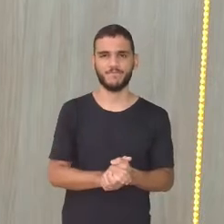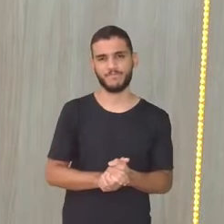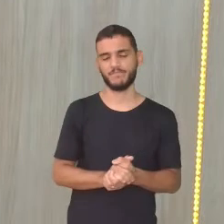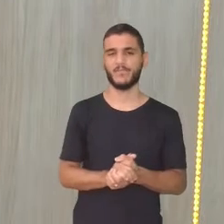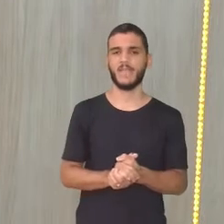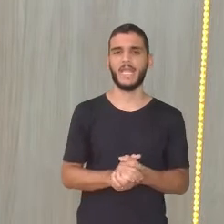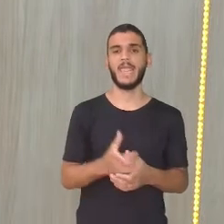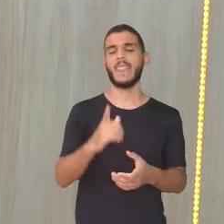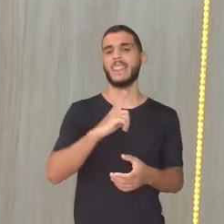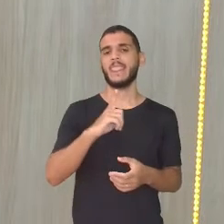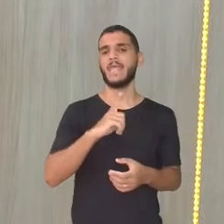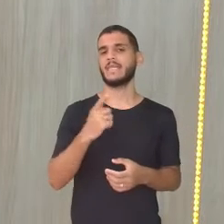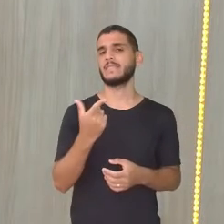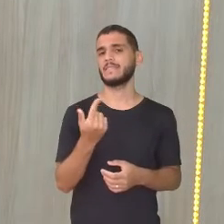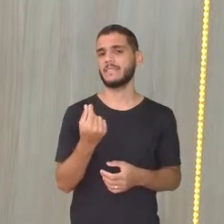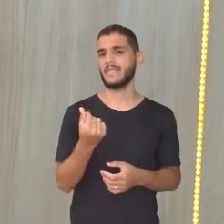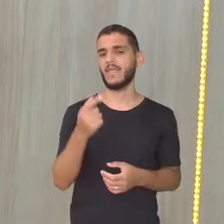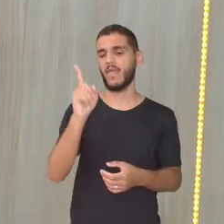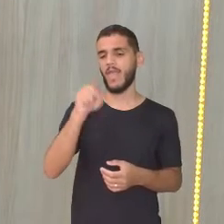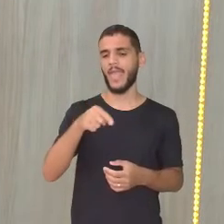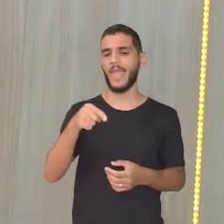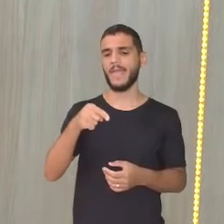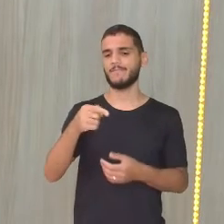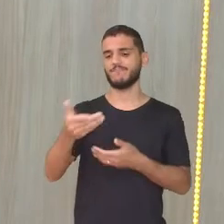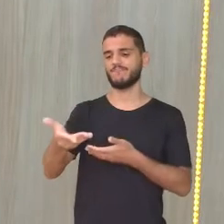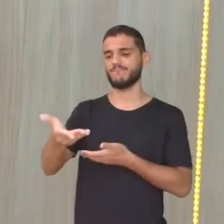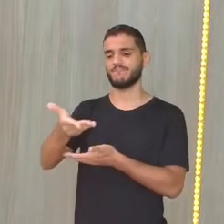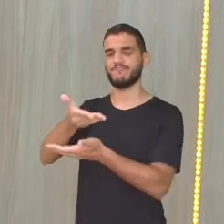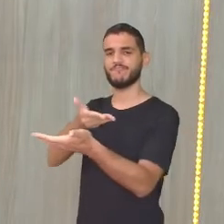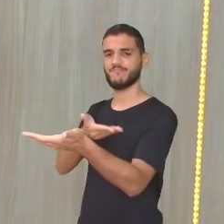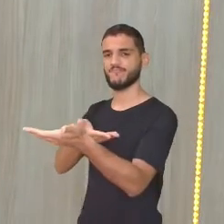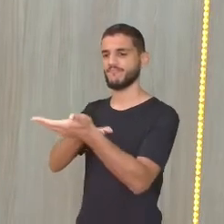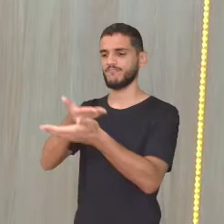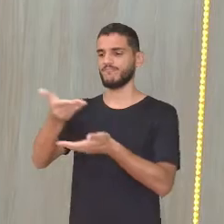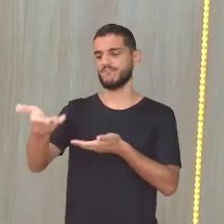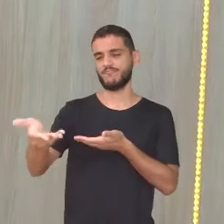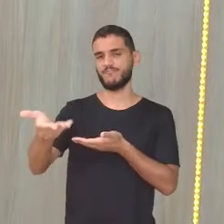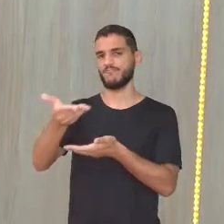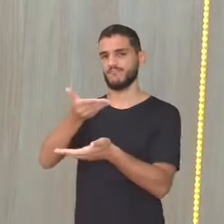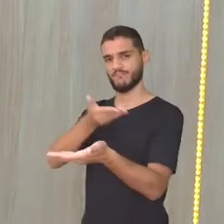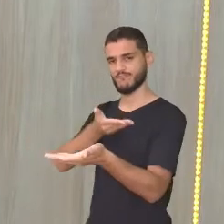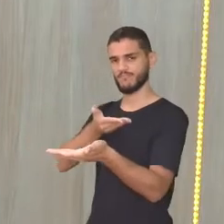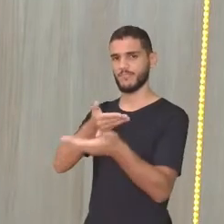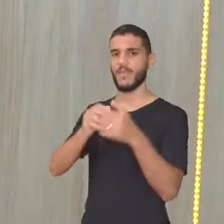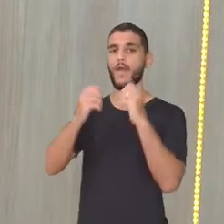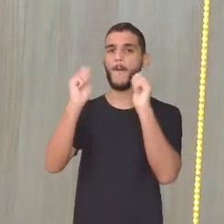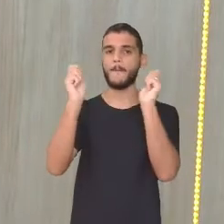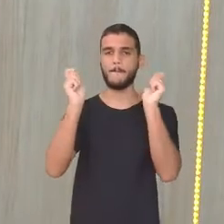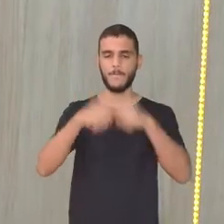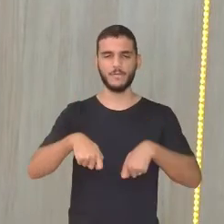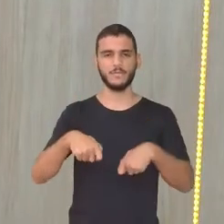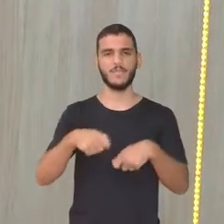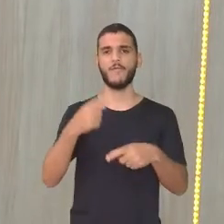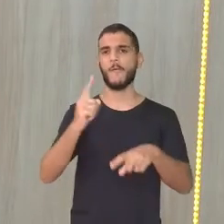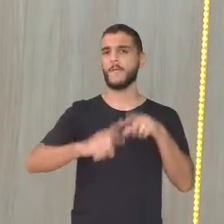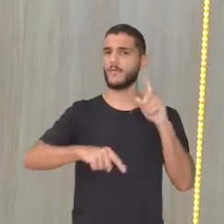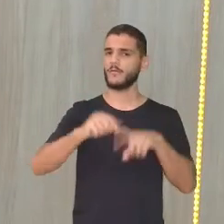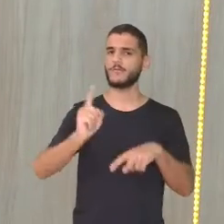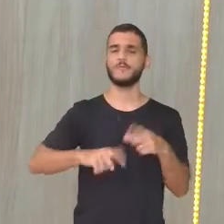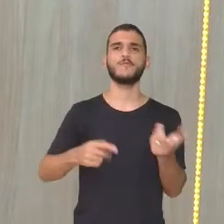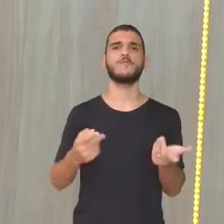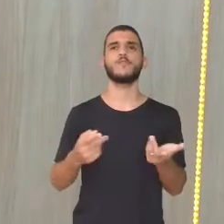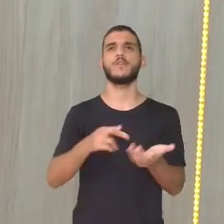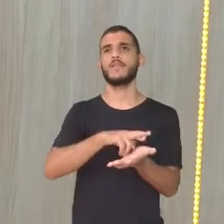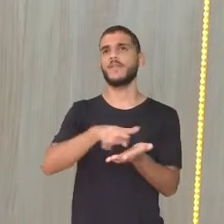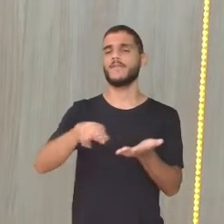você ter ali a troca, né? Então, essa renda, ela pode ser em produtos, ela pode ser em diferentes coisas, Gilson.